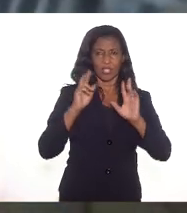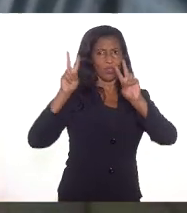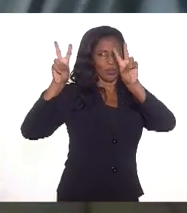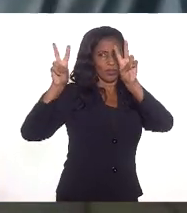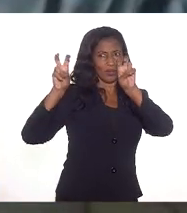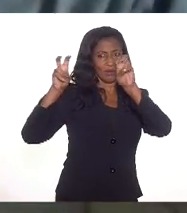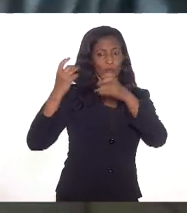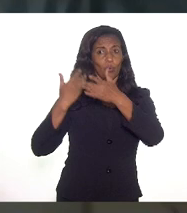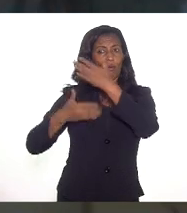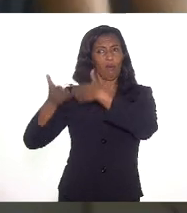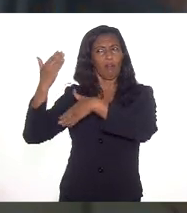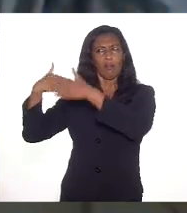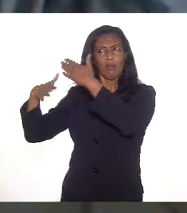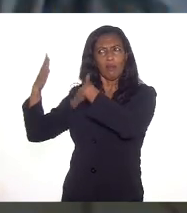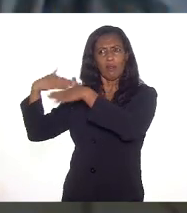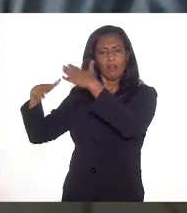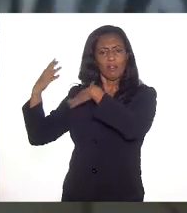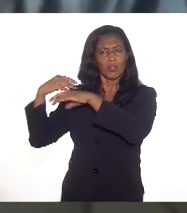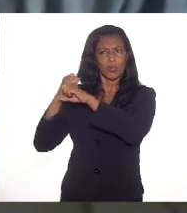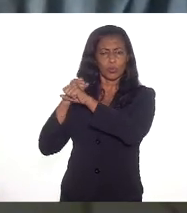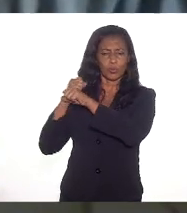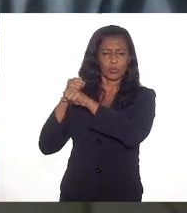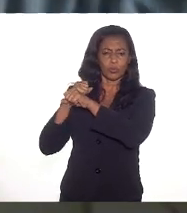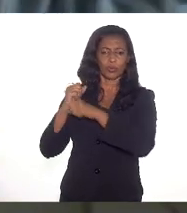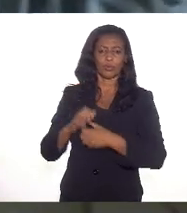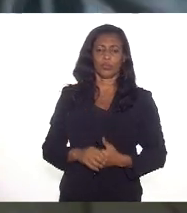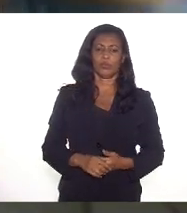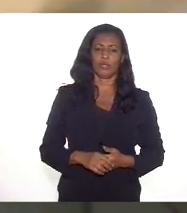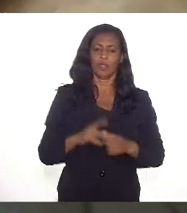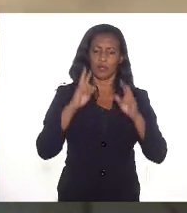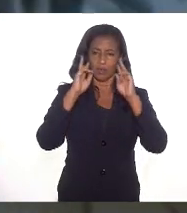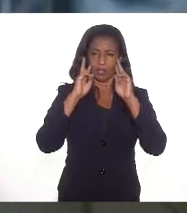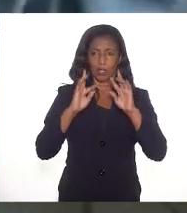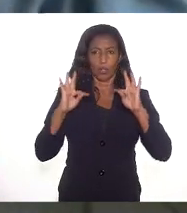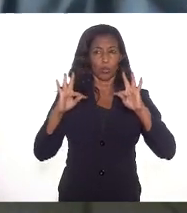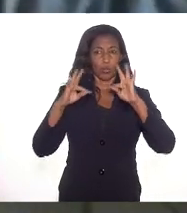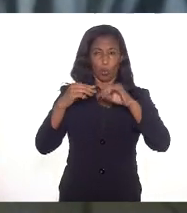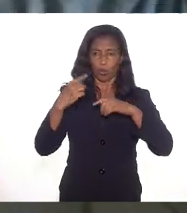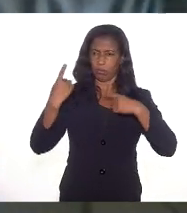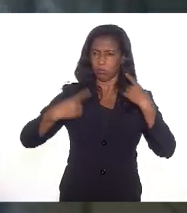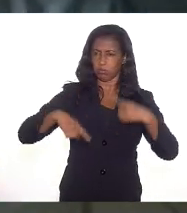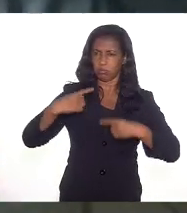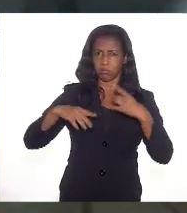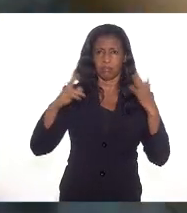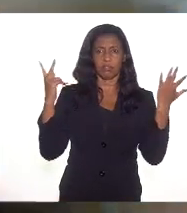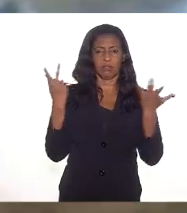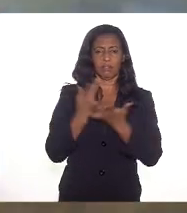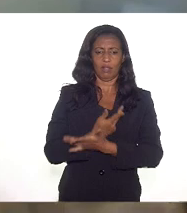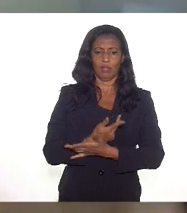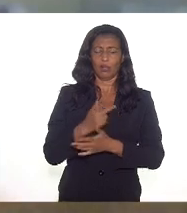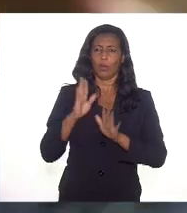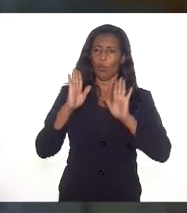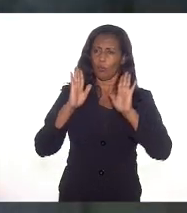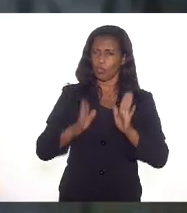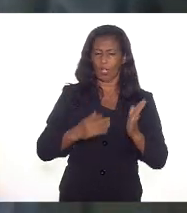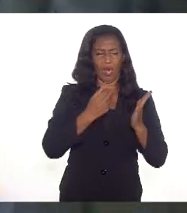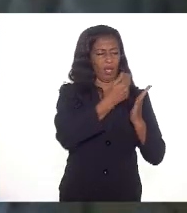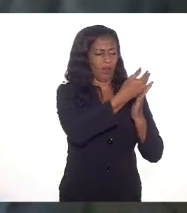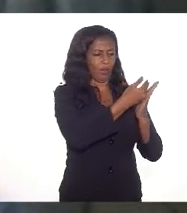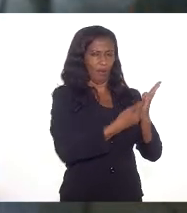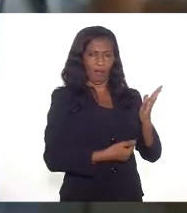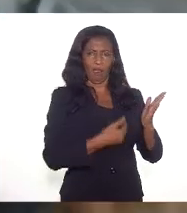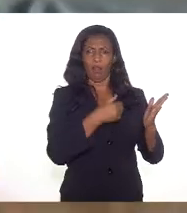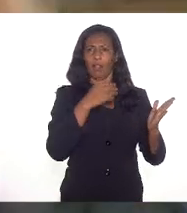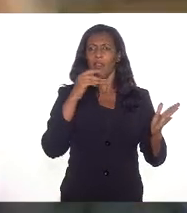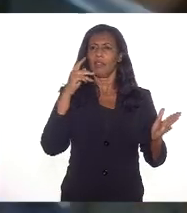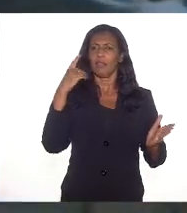muito antes, muitos anos antes, tendo visto toda a polêmica existente, como bem relatou a deputada Marta